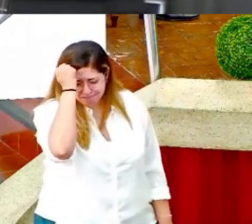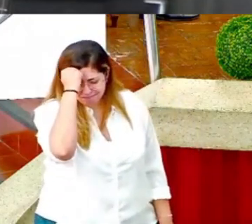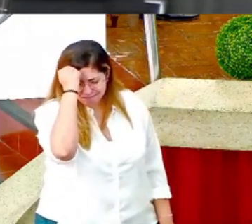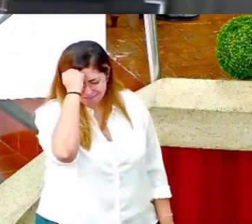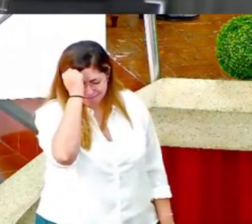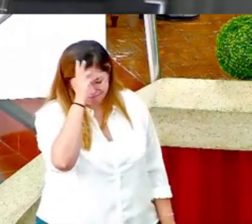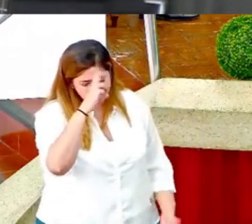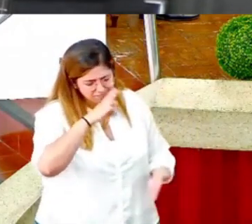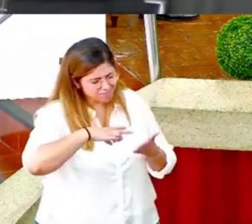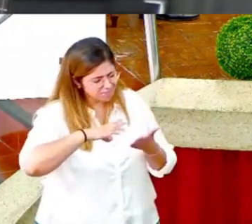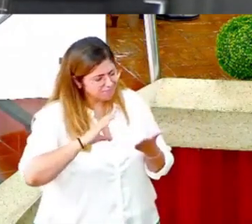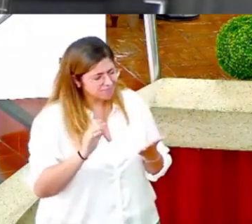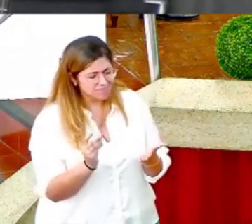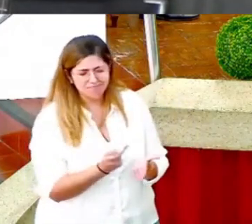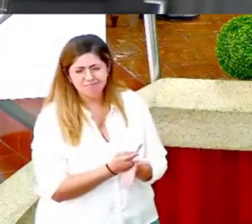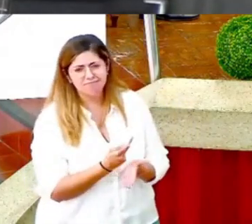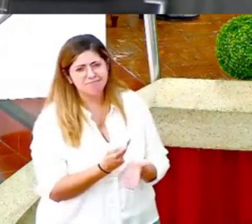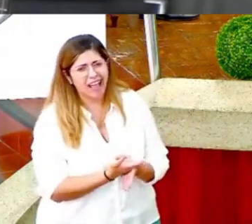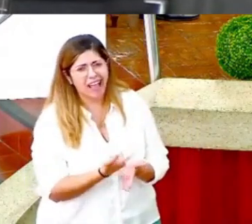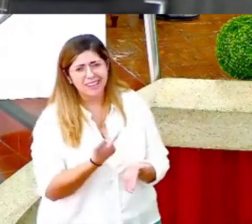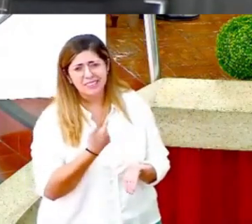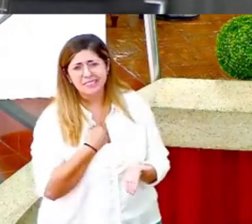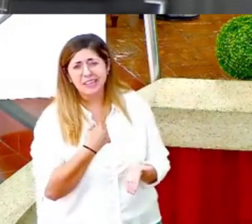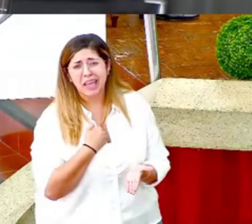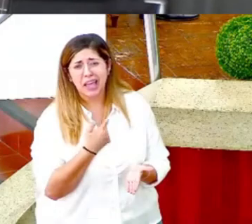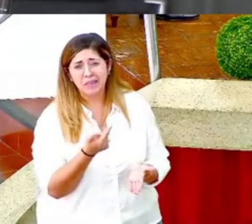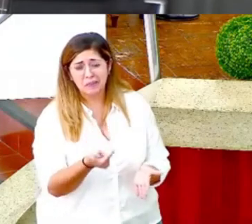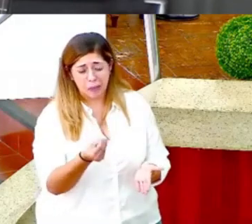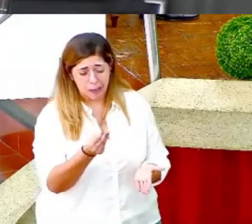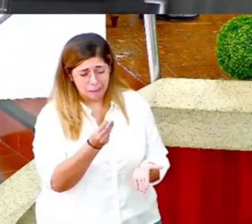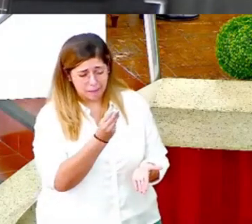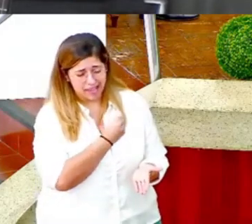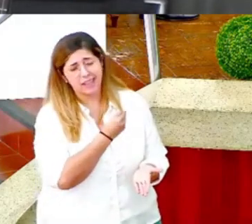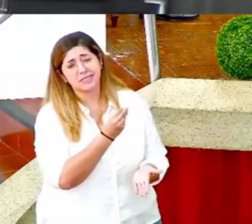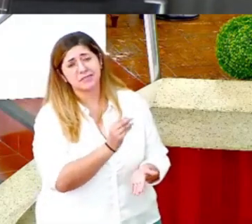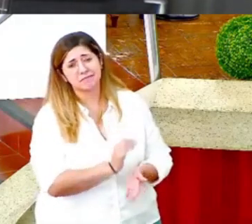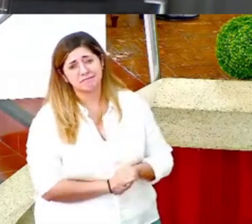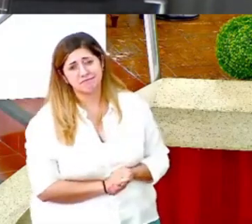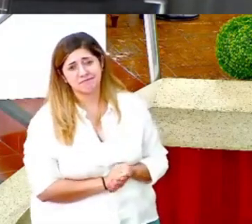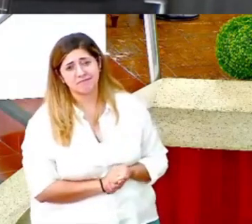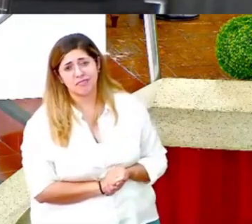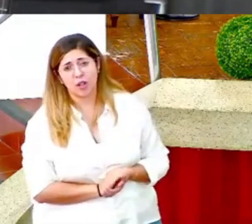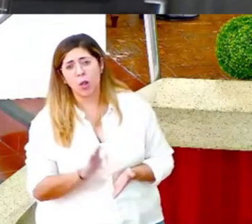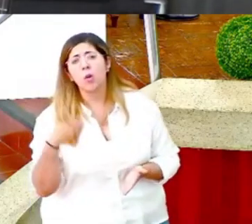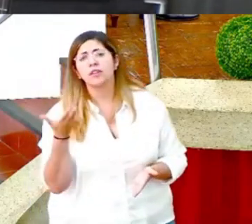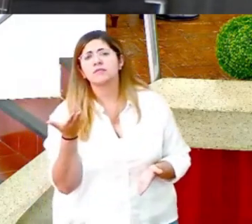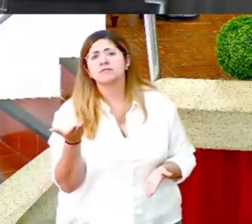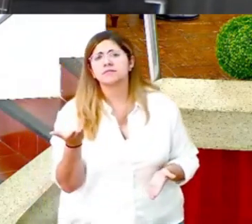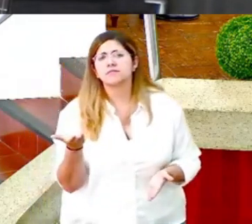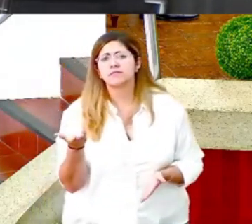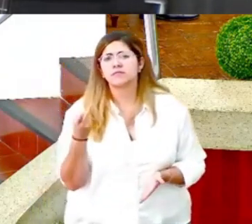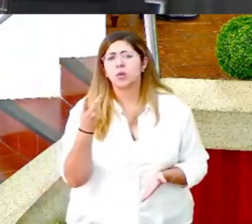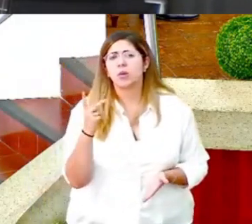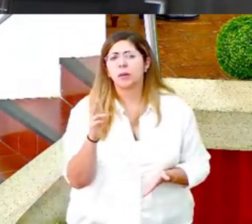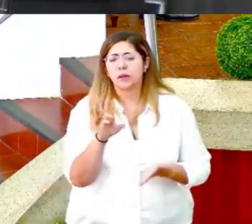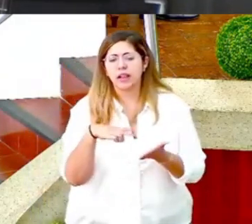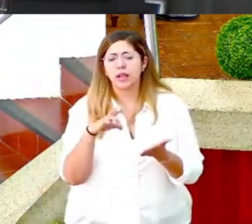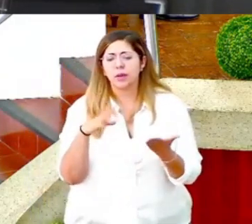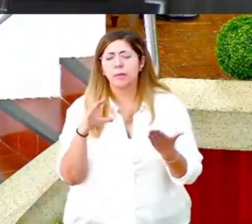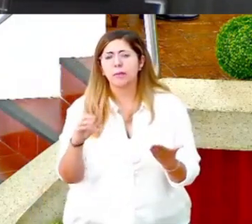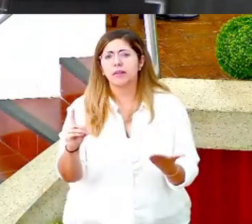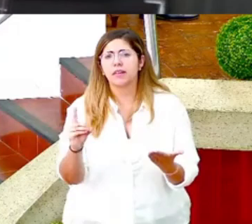diz para mim, você tem pecado? Quando? Disse para